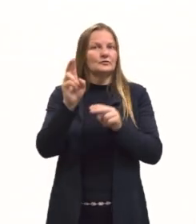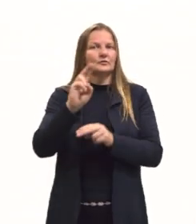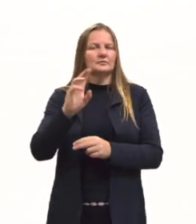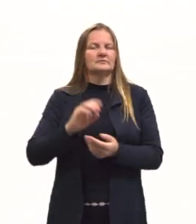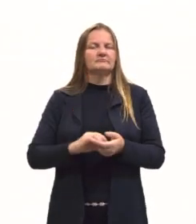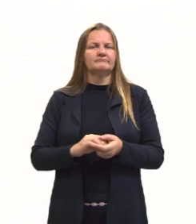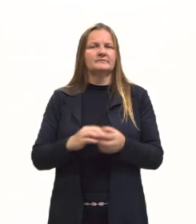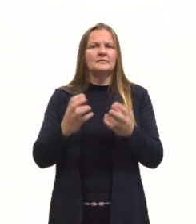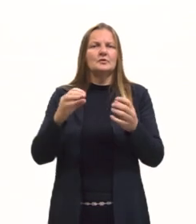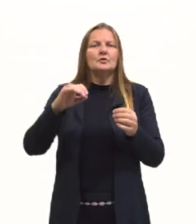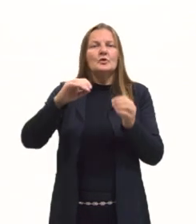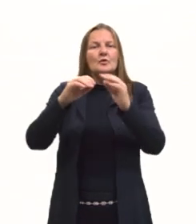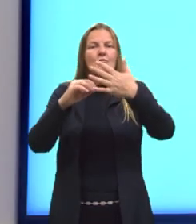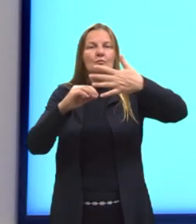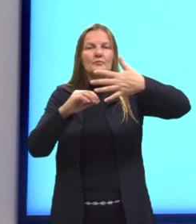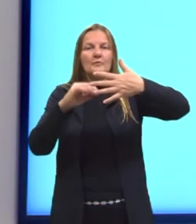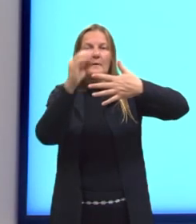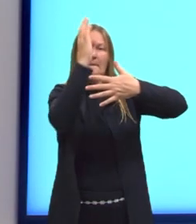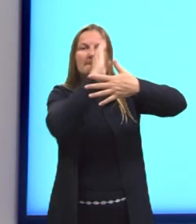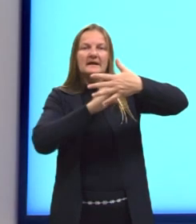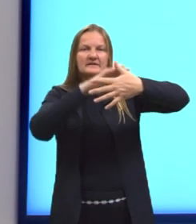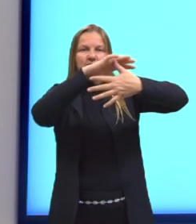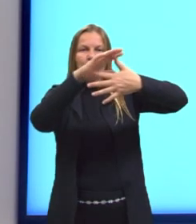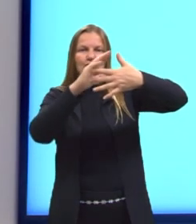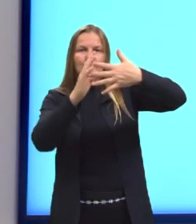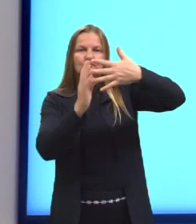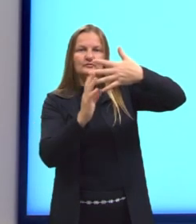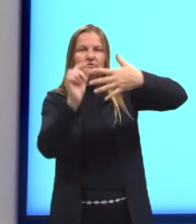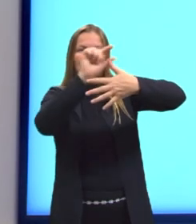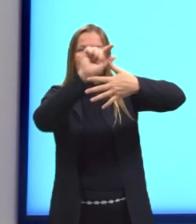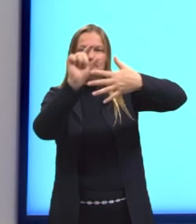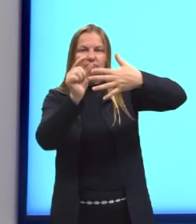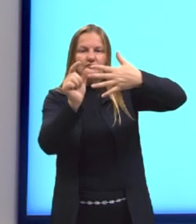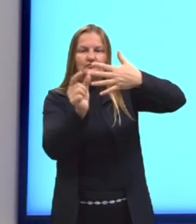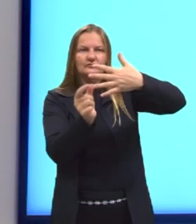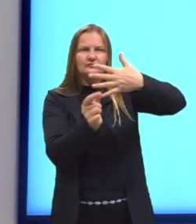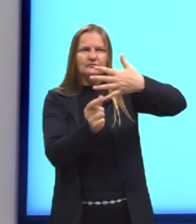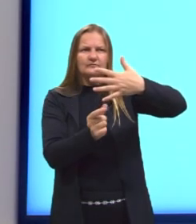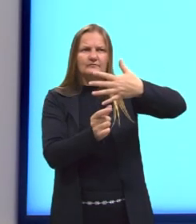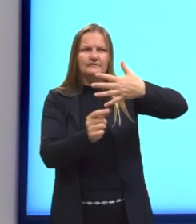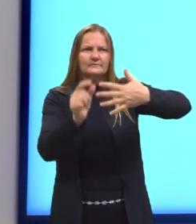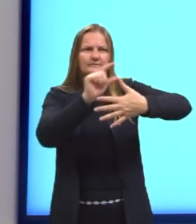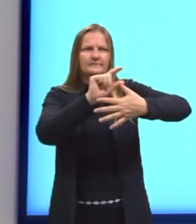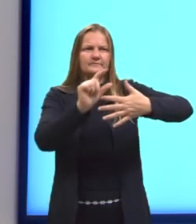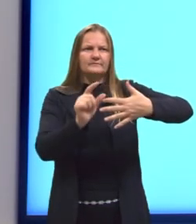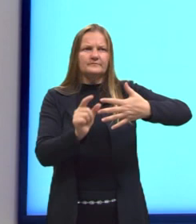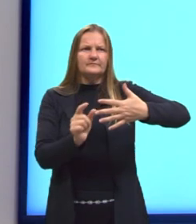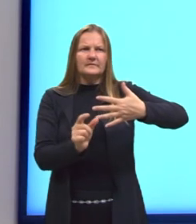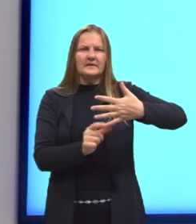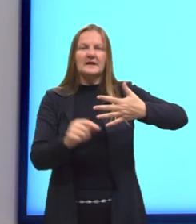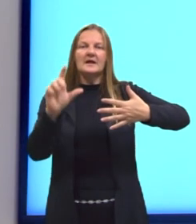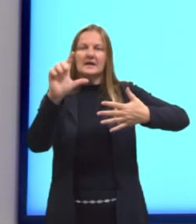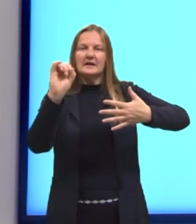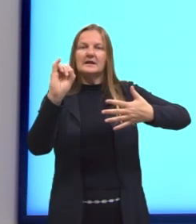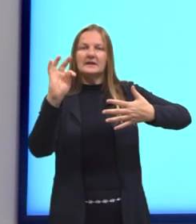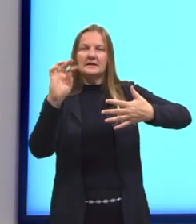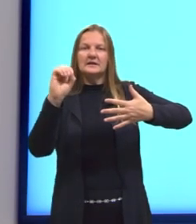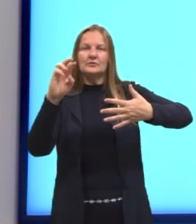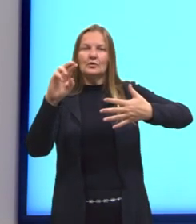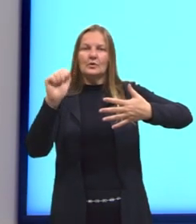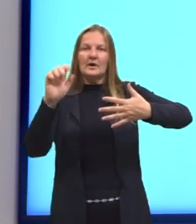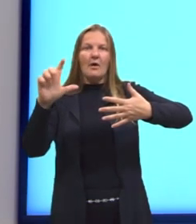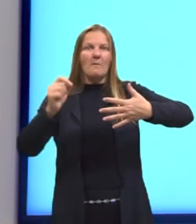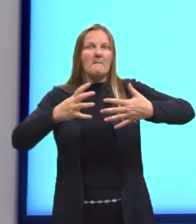muita gente justamente no litoral brasileiro tá agora só não mostra Exatamente isso ó muita gente então nós temos uma densidade demográfica